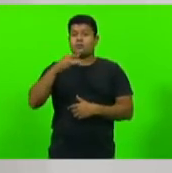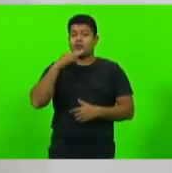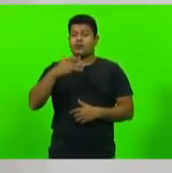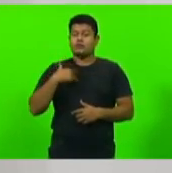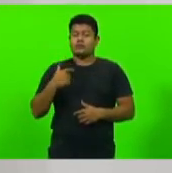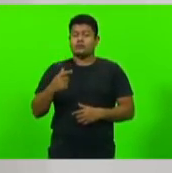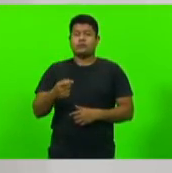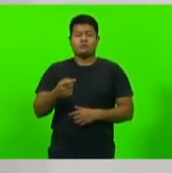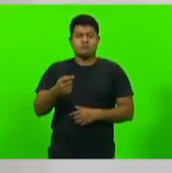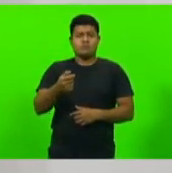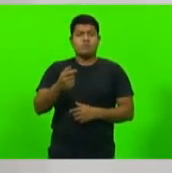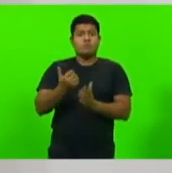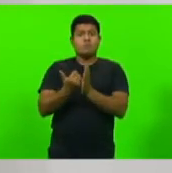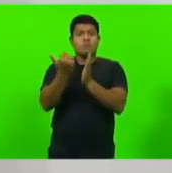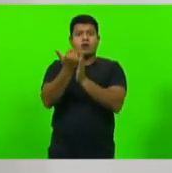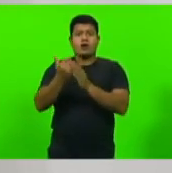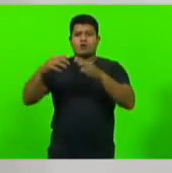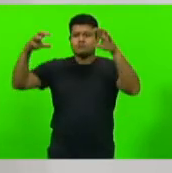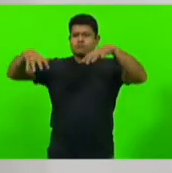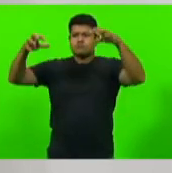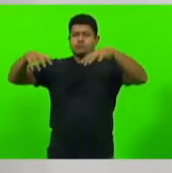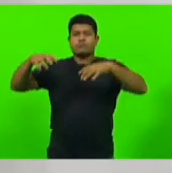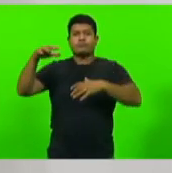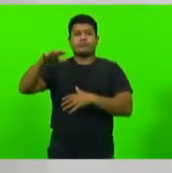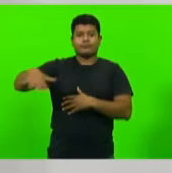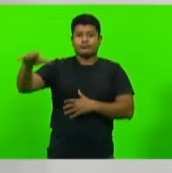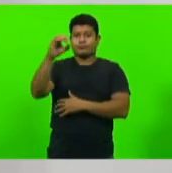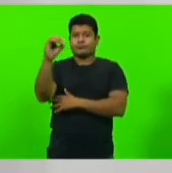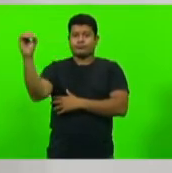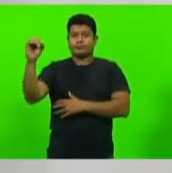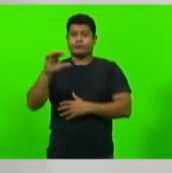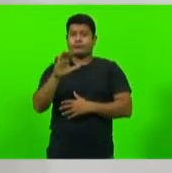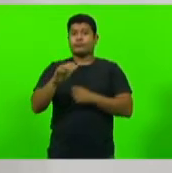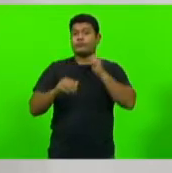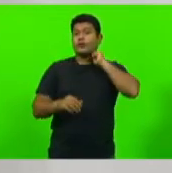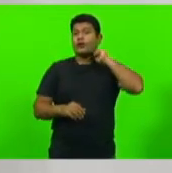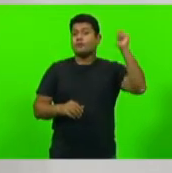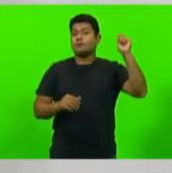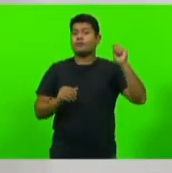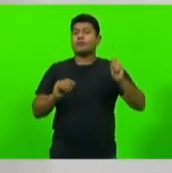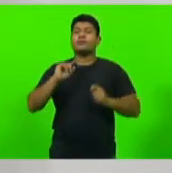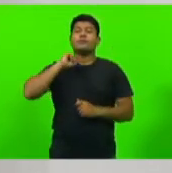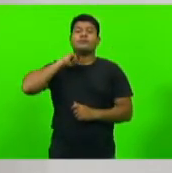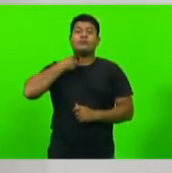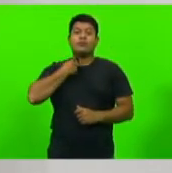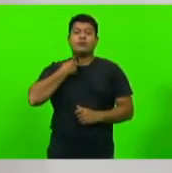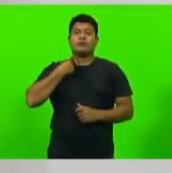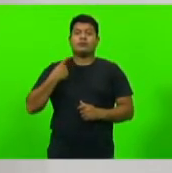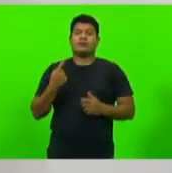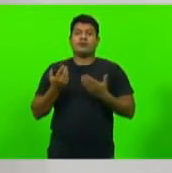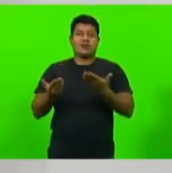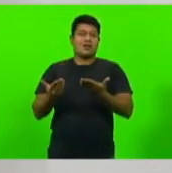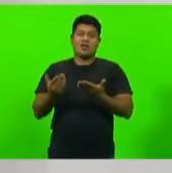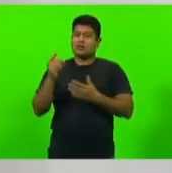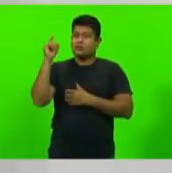oeste, mas abril e maio, deputado Maurício, é laninha,